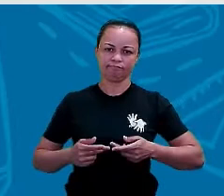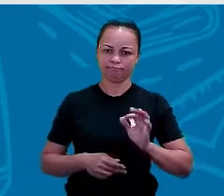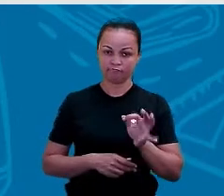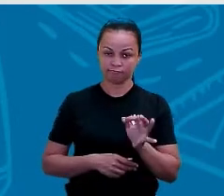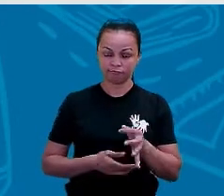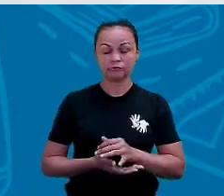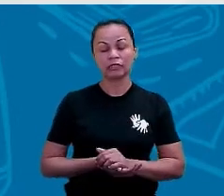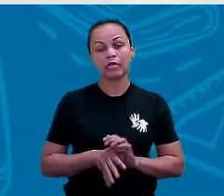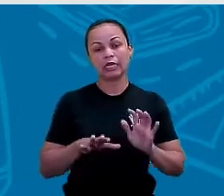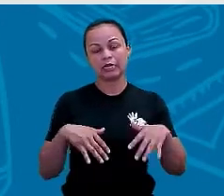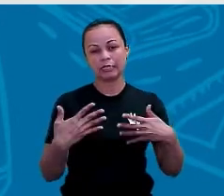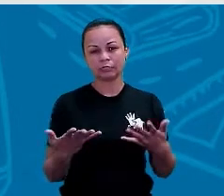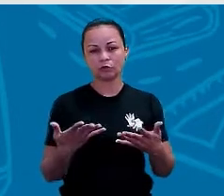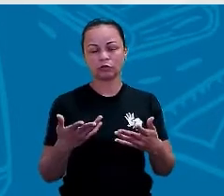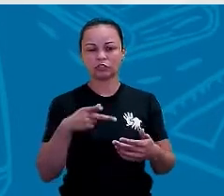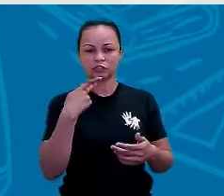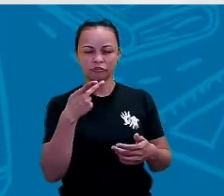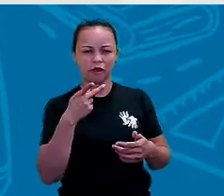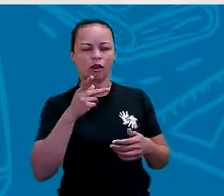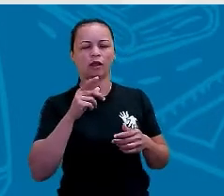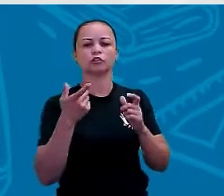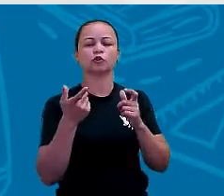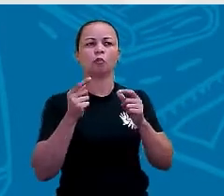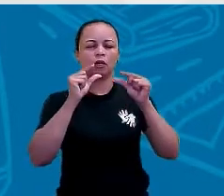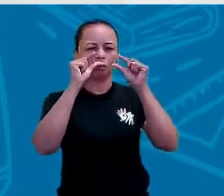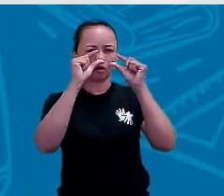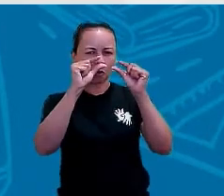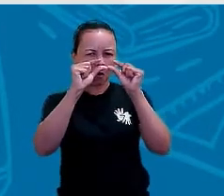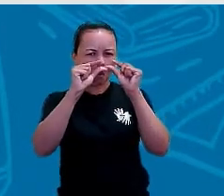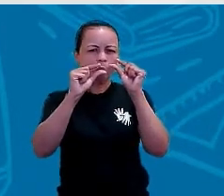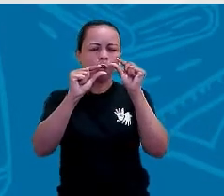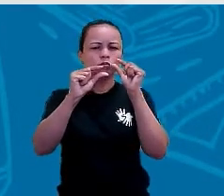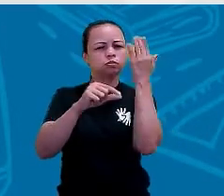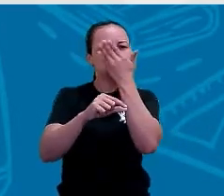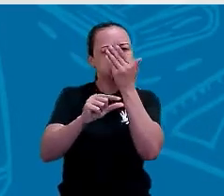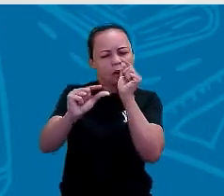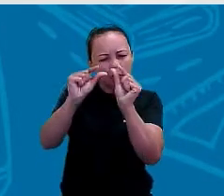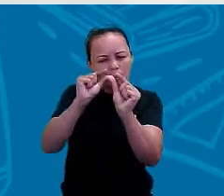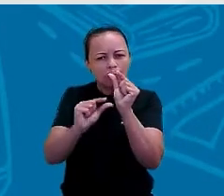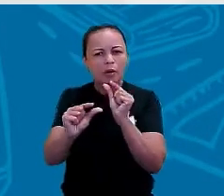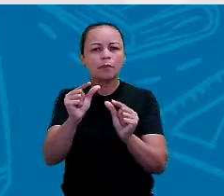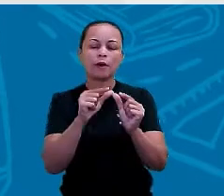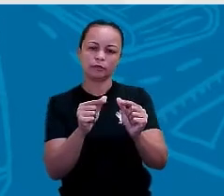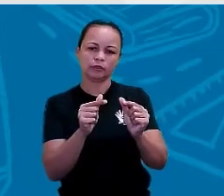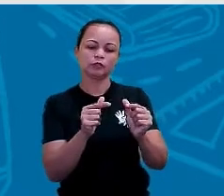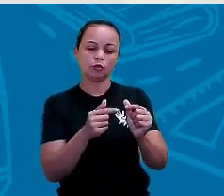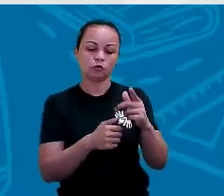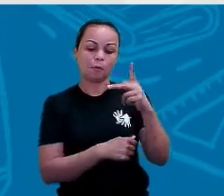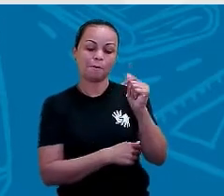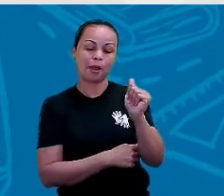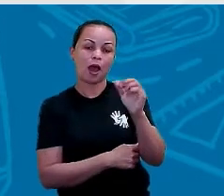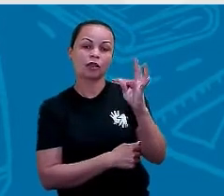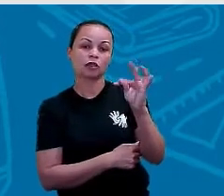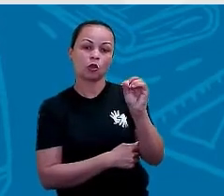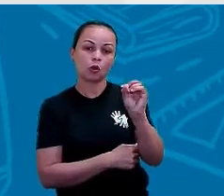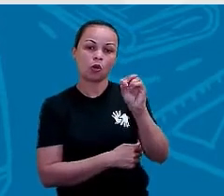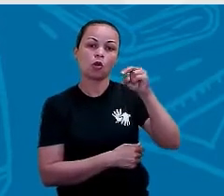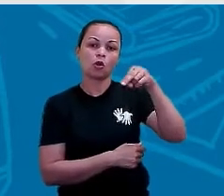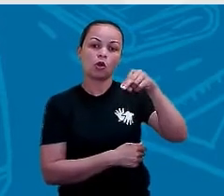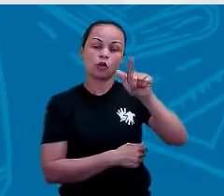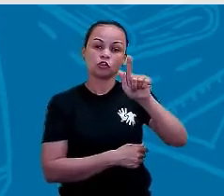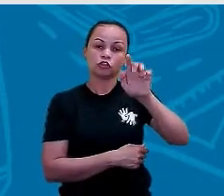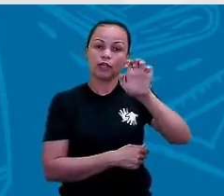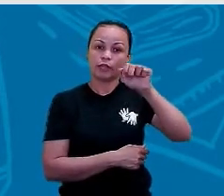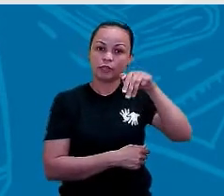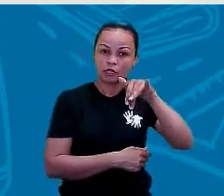Então, portanto, quando a gente fala em micro-organismo patogênico, é aquele que vai causar algum tipo de prejuízo à tua saúde, tá